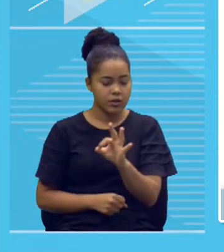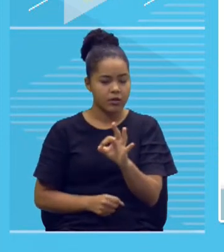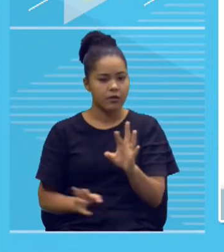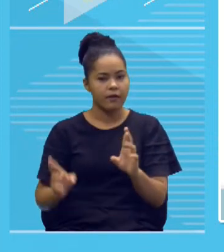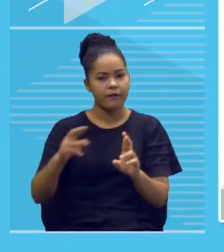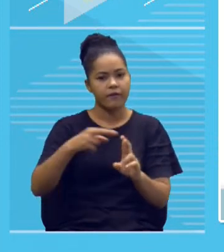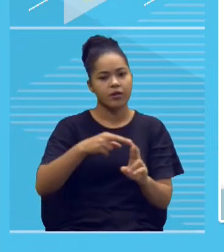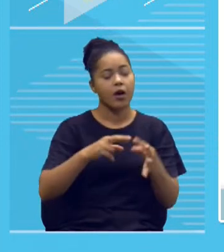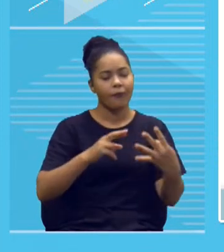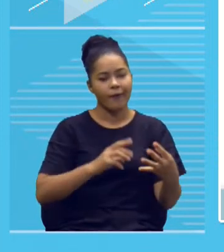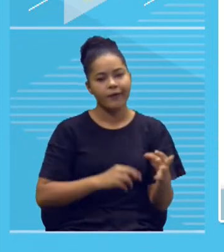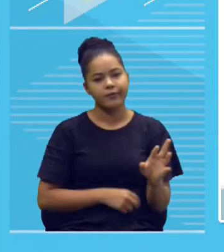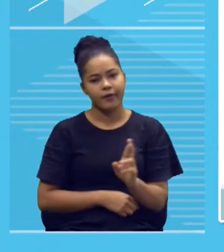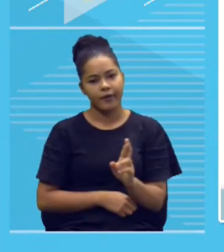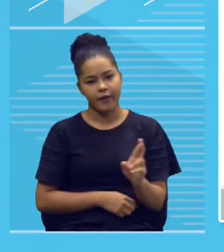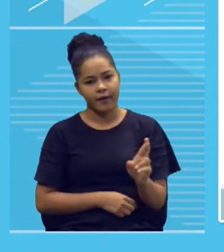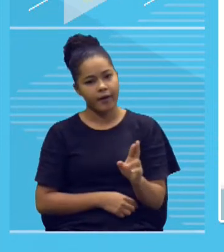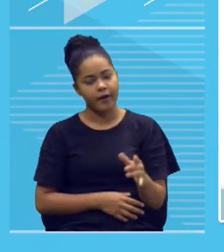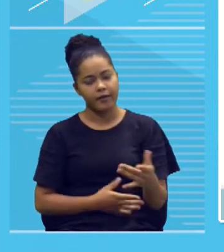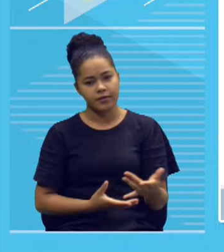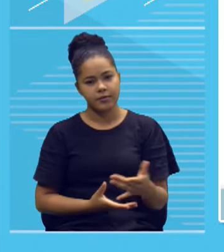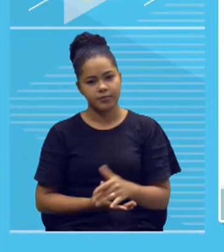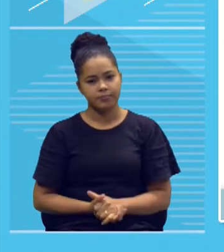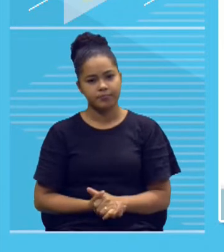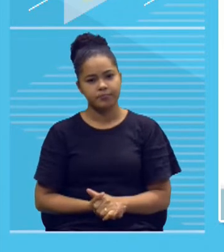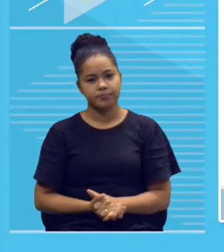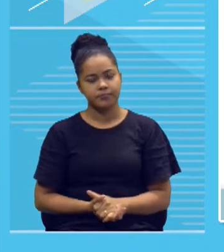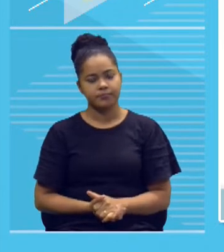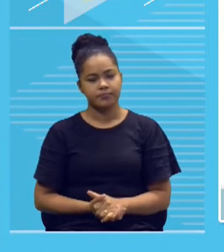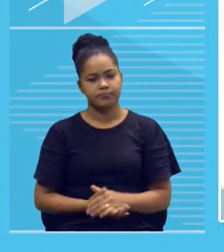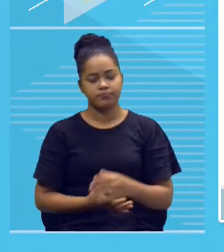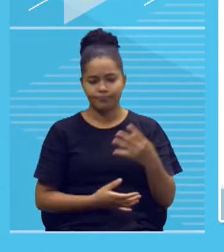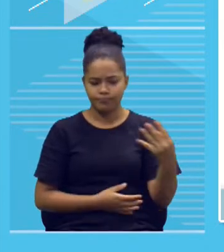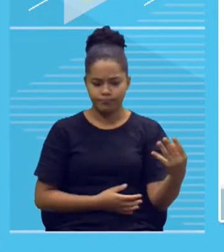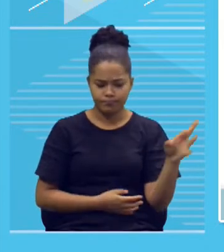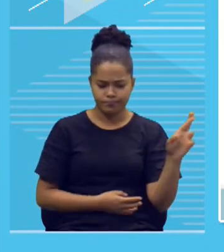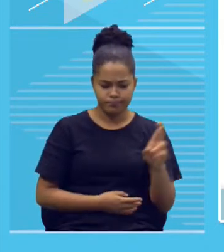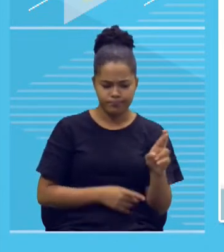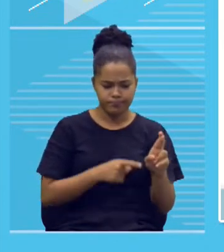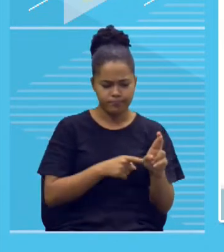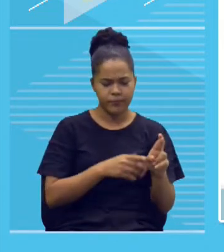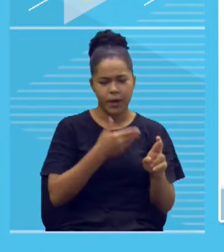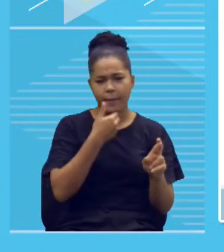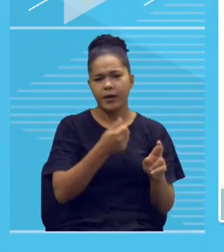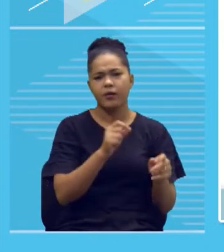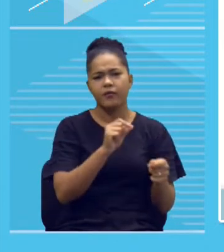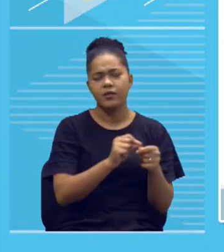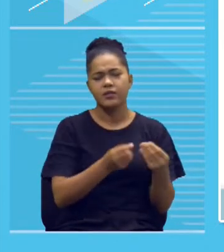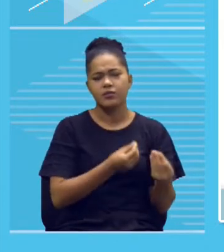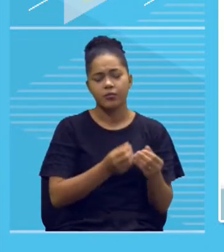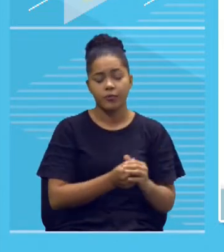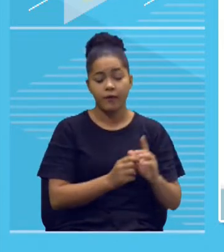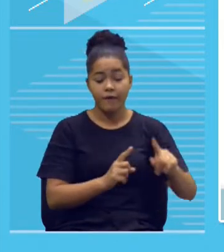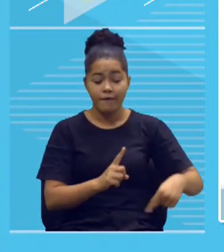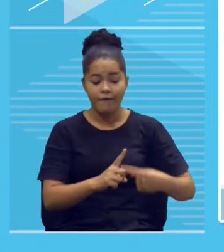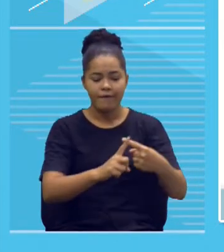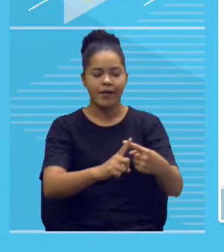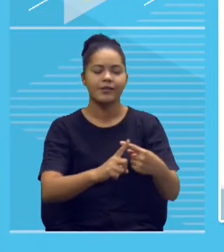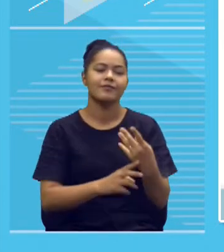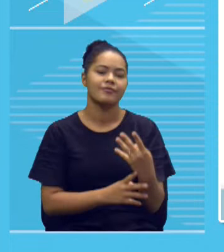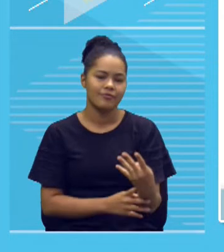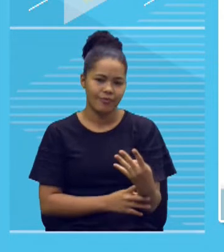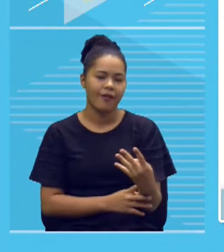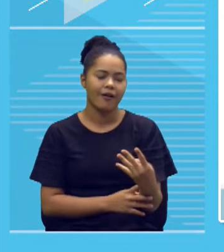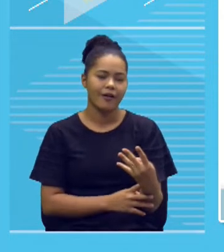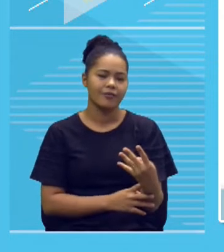4 reais em todos os meses o que é que a gente não pegava logo Professor quatro reais e multiplicavam por quatro professor já